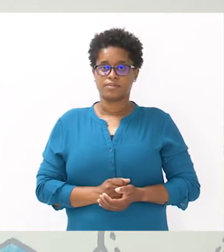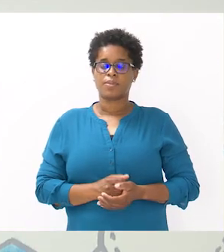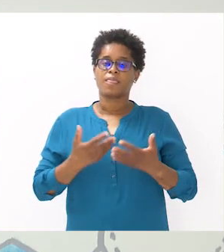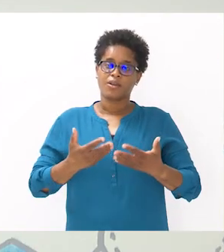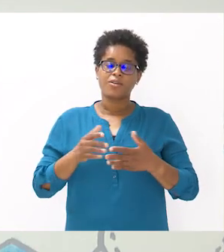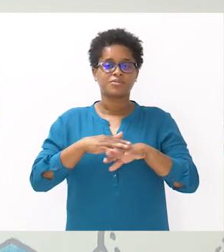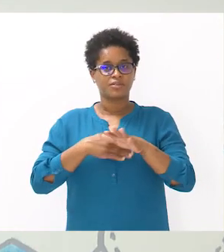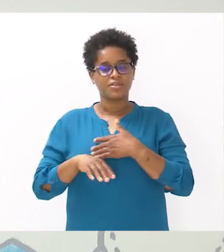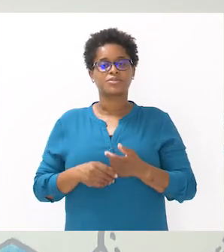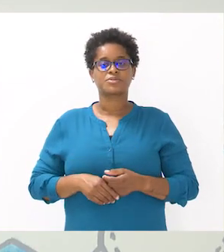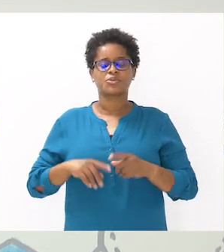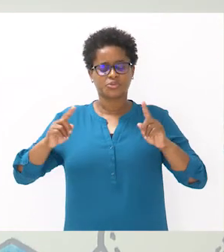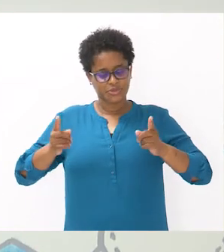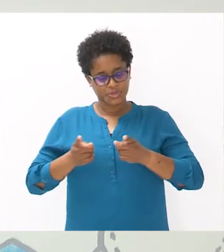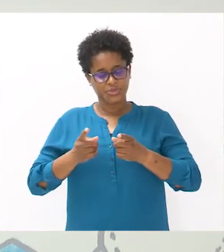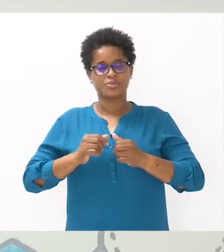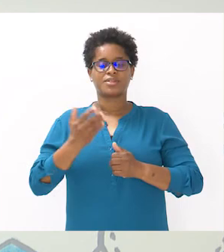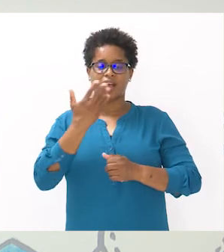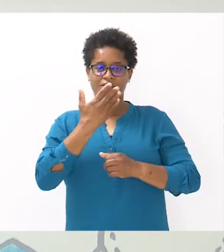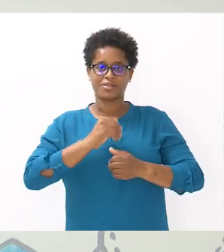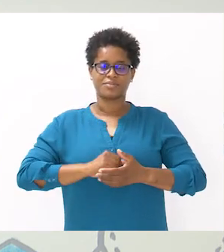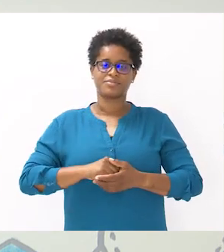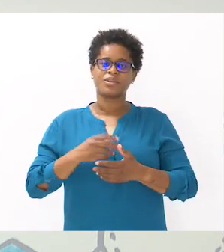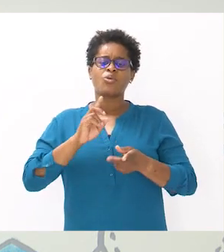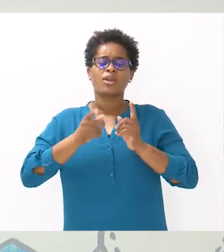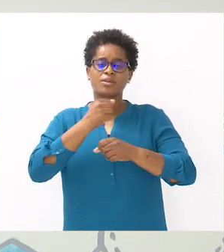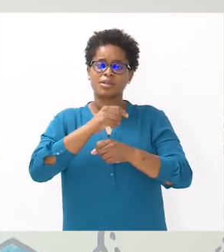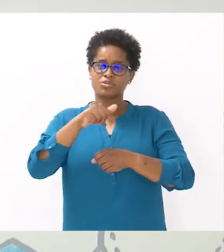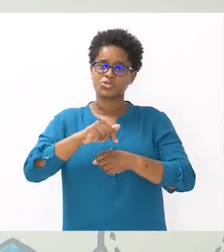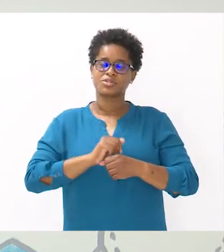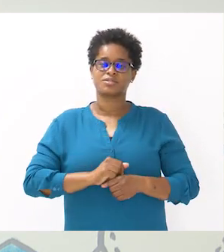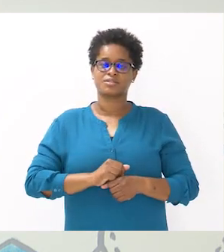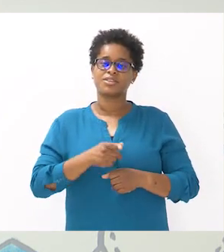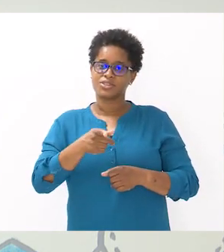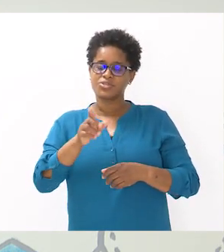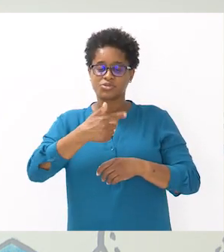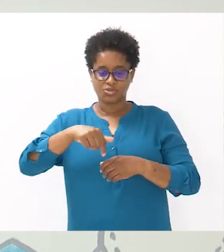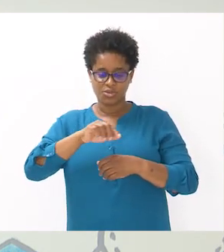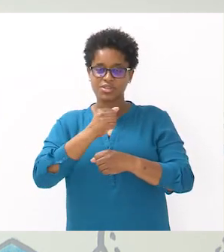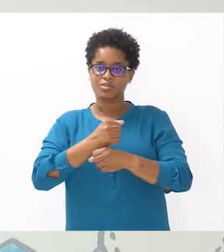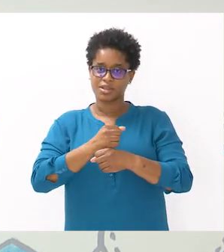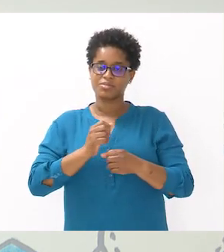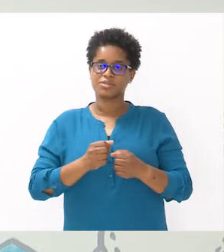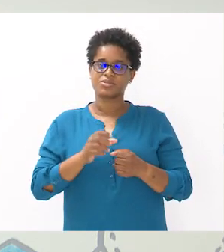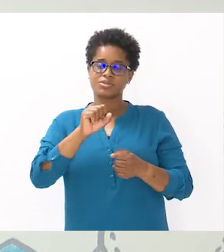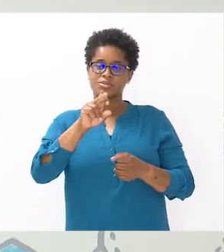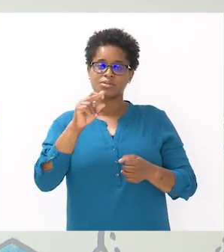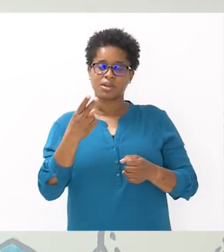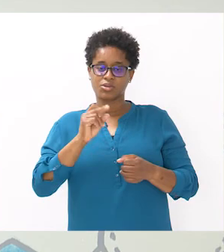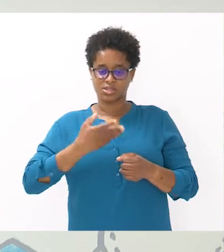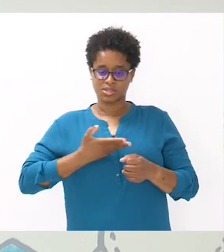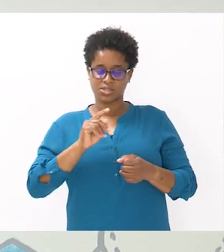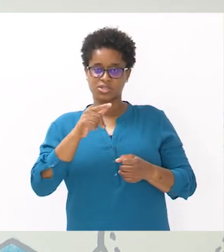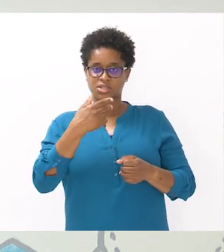Vamos agora fazer a síntese da aula. O que é que vimos hoje? Isso nós trabalhamos grau dos